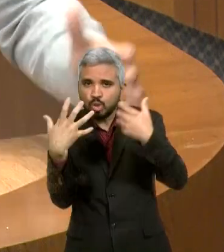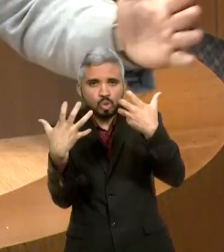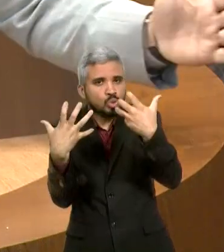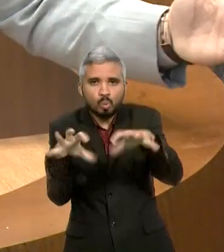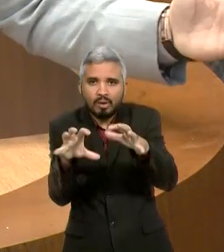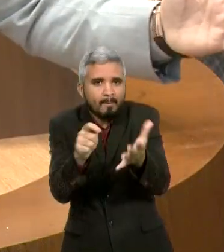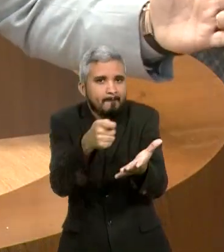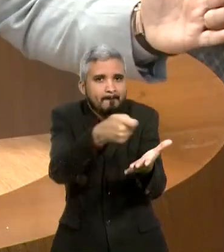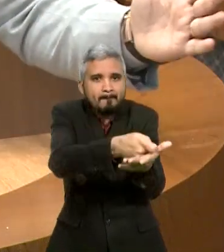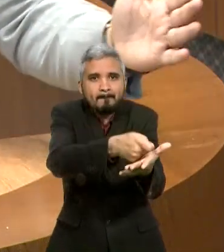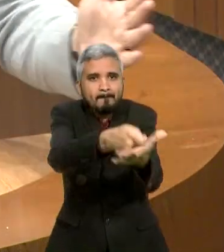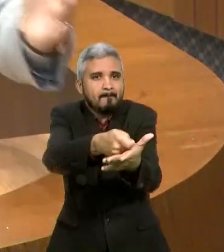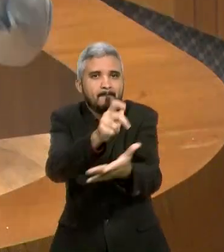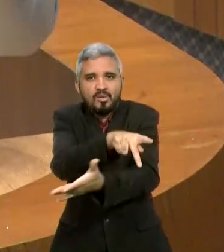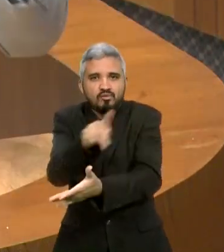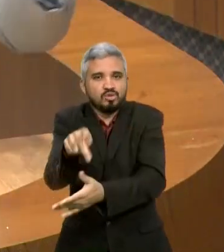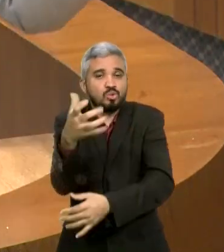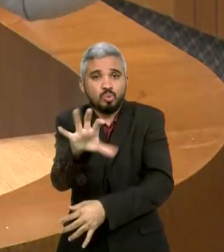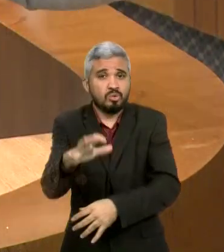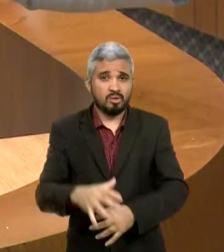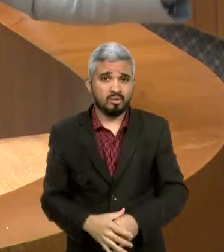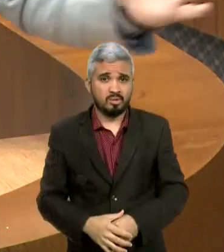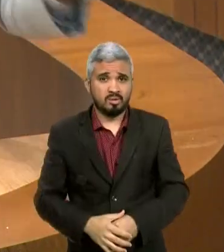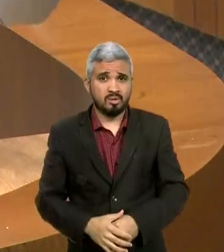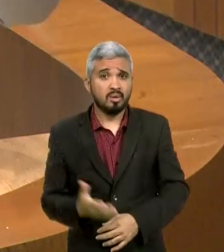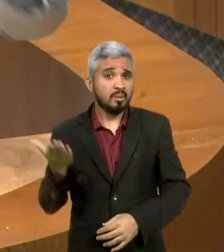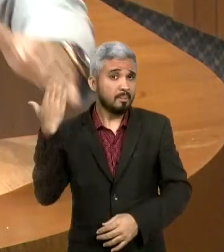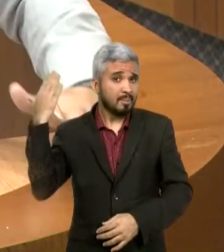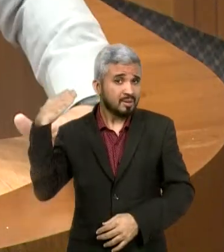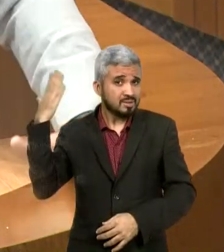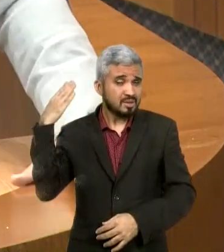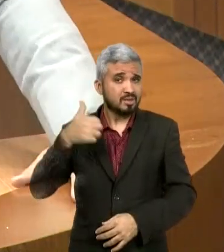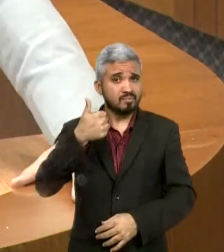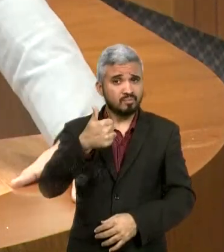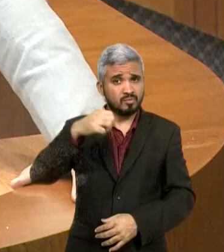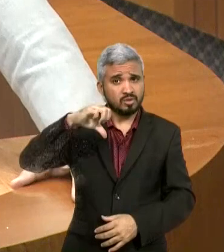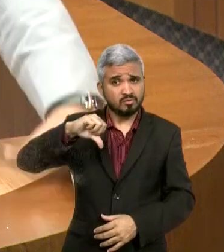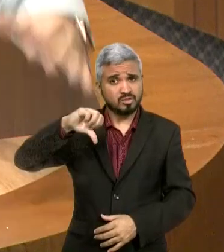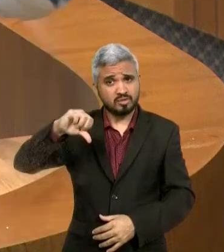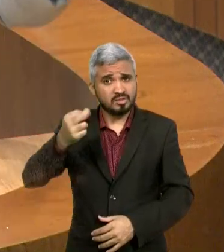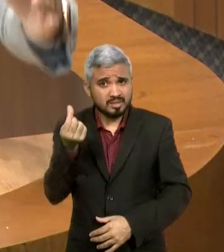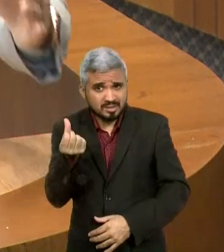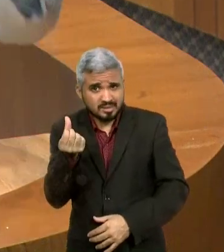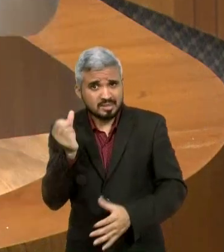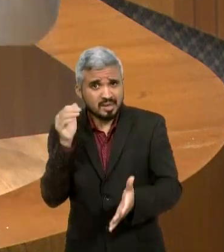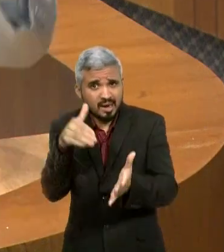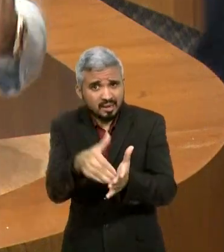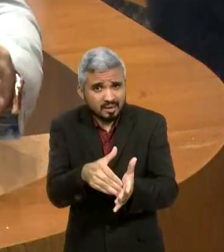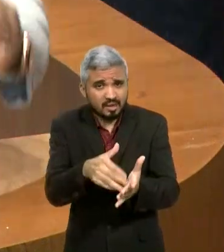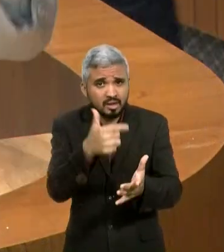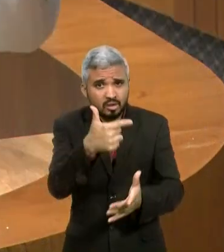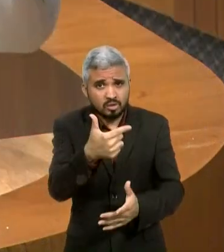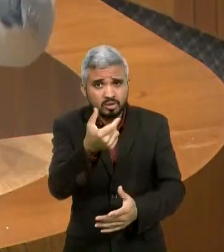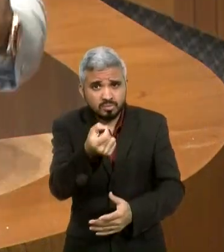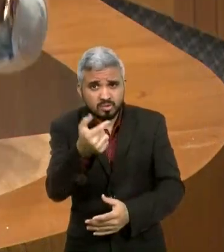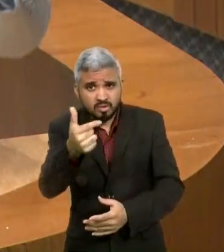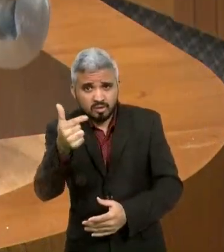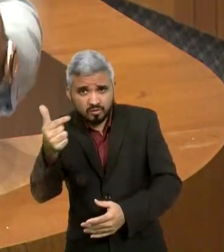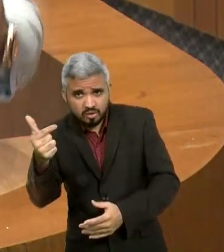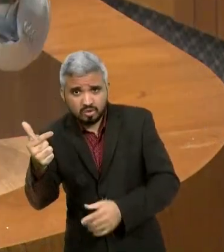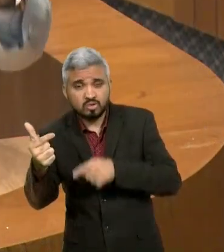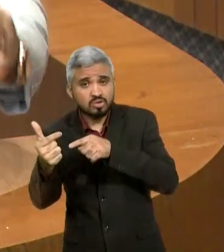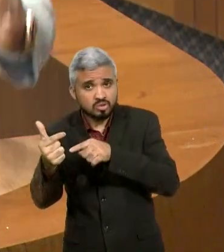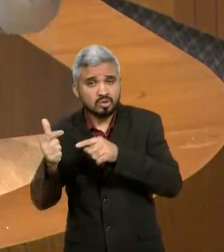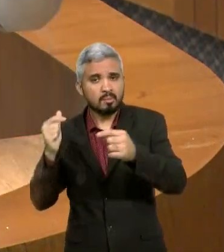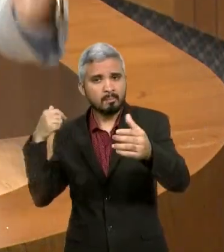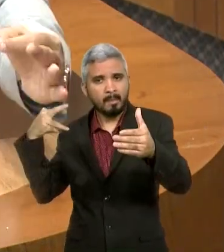professores. Todos os prefeitos que passaram de 96 a 2022 tiveram a sua participação para que o